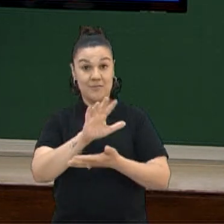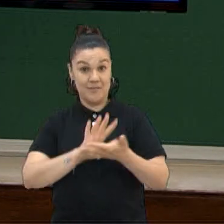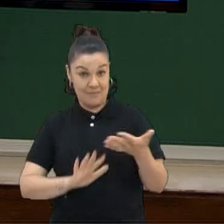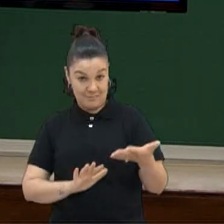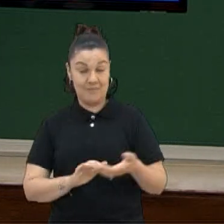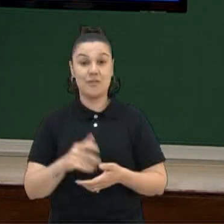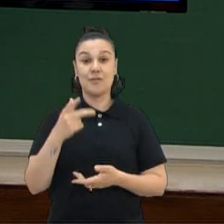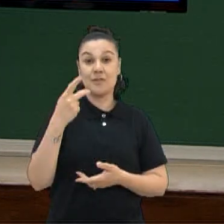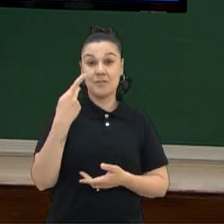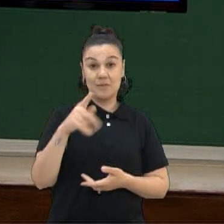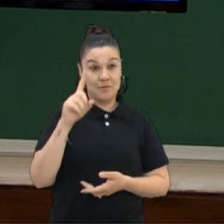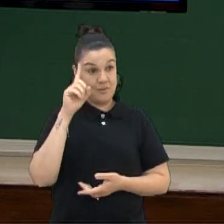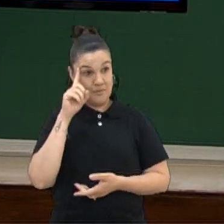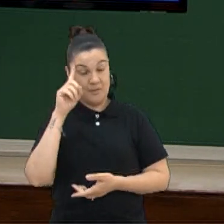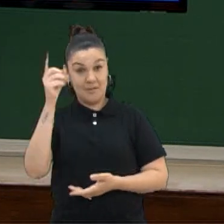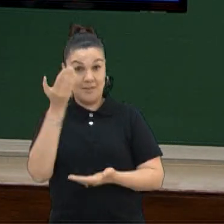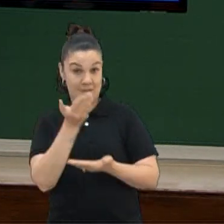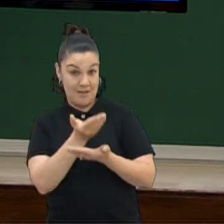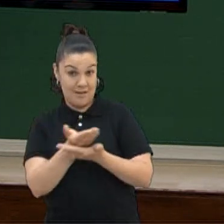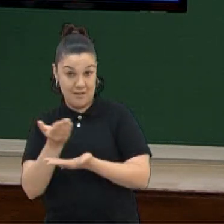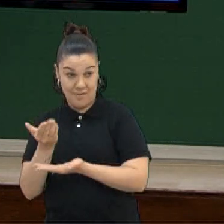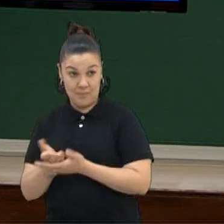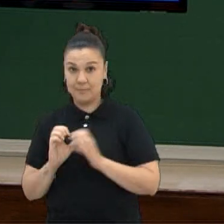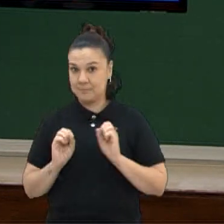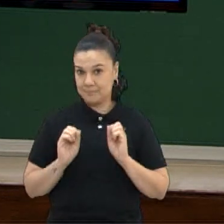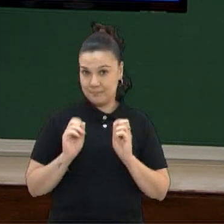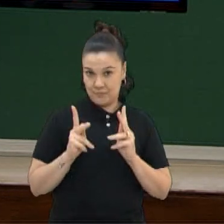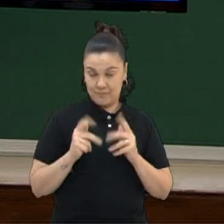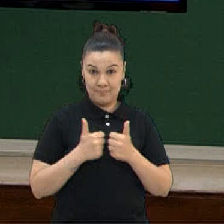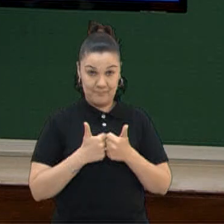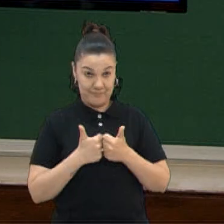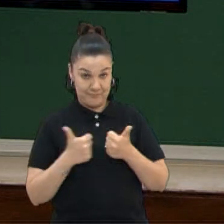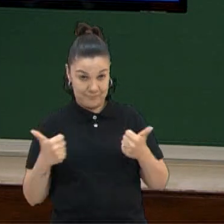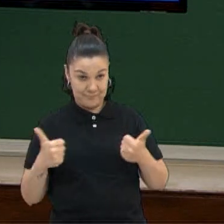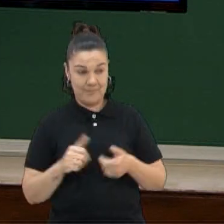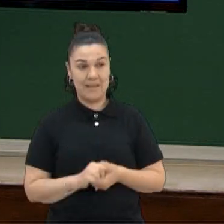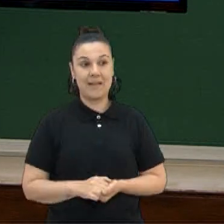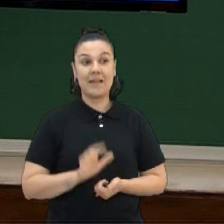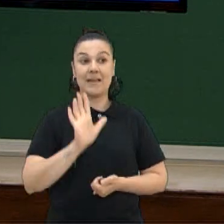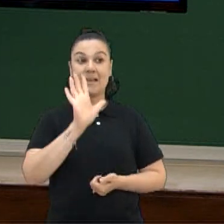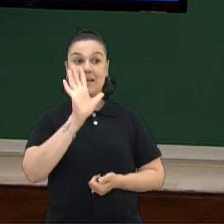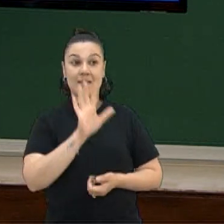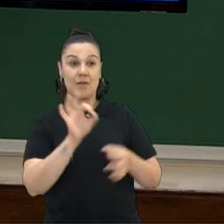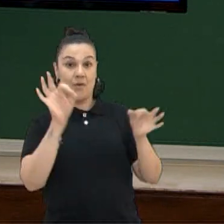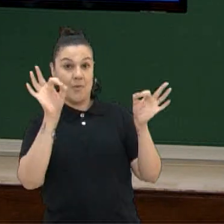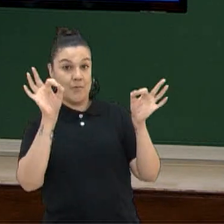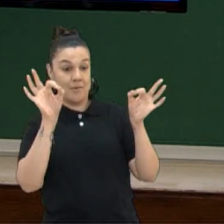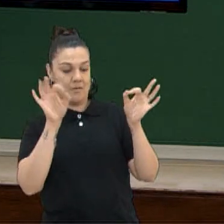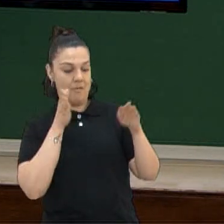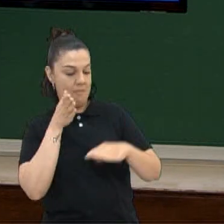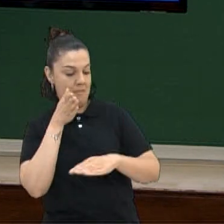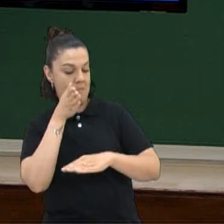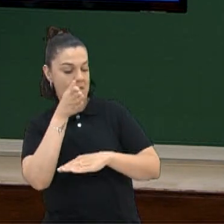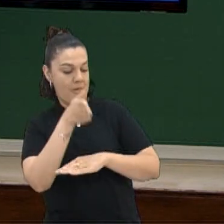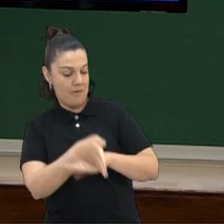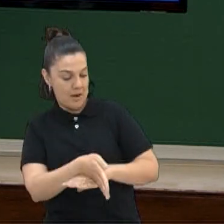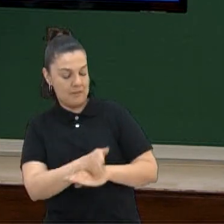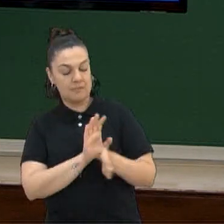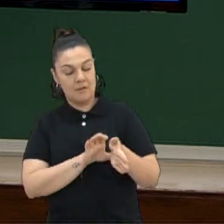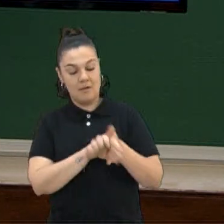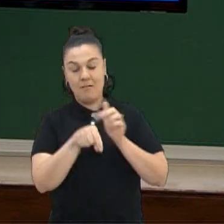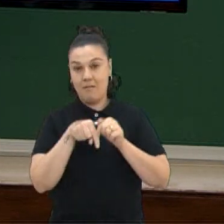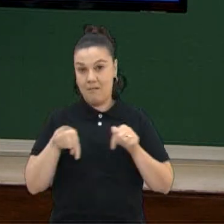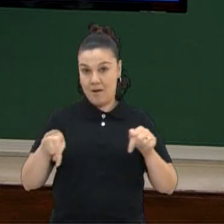a atividade respectiva daquela aula. Beleza? Então, assim que vocês acessarem o Classroom